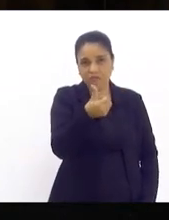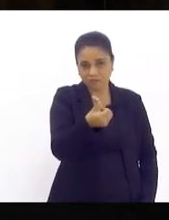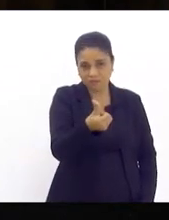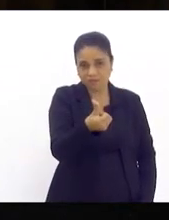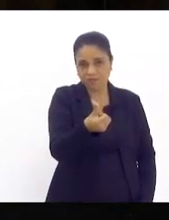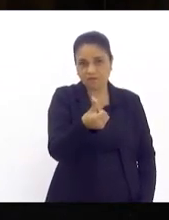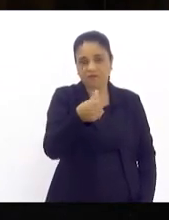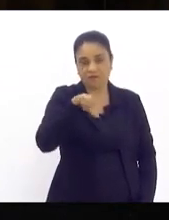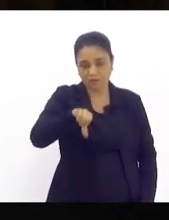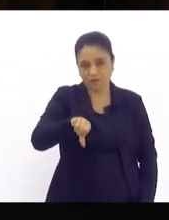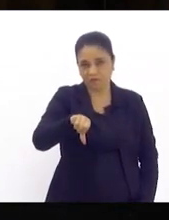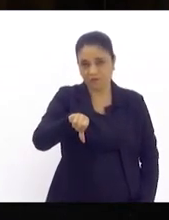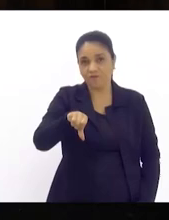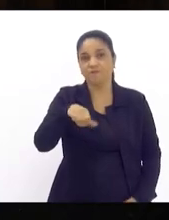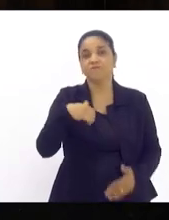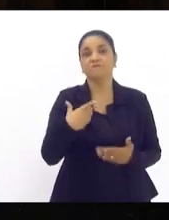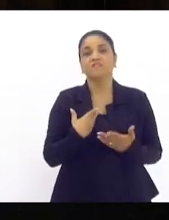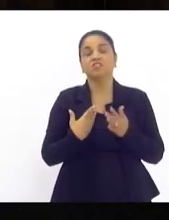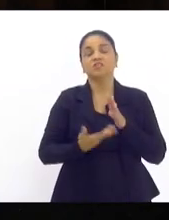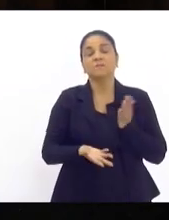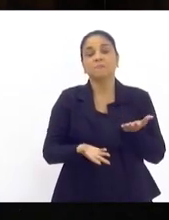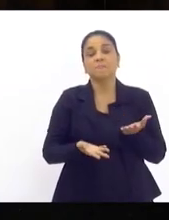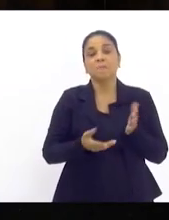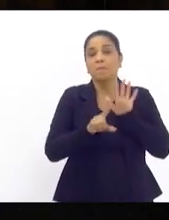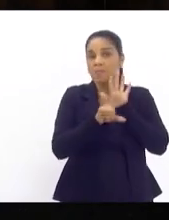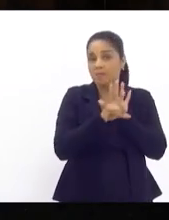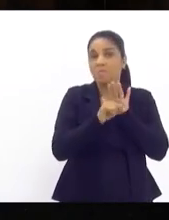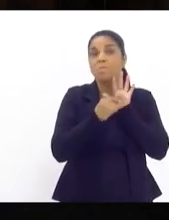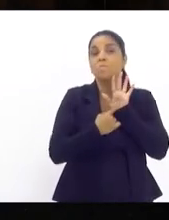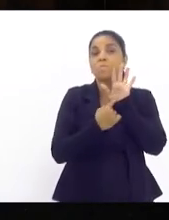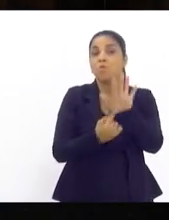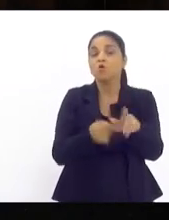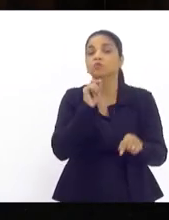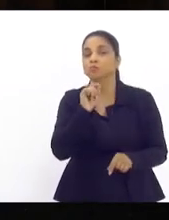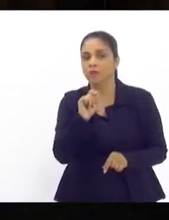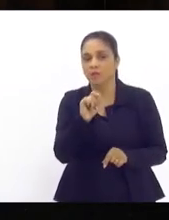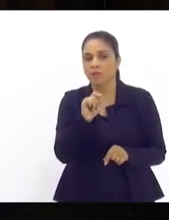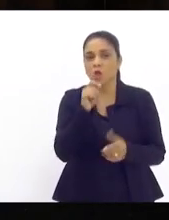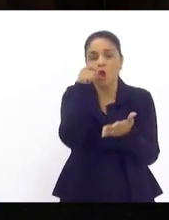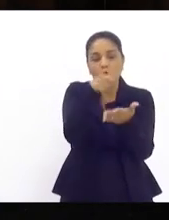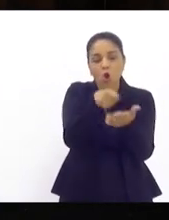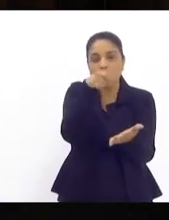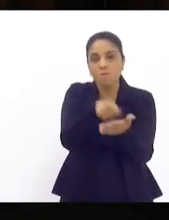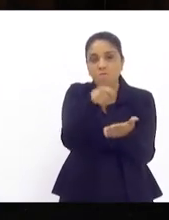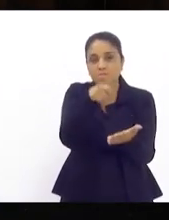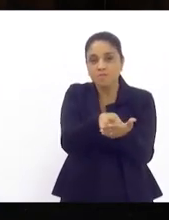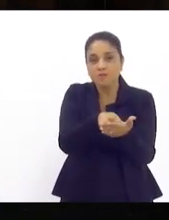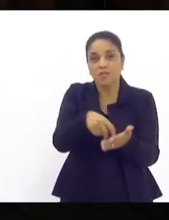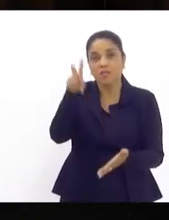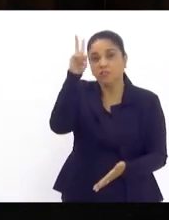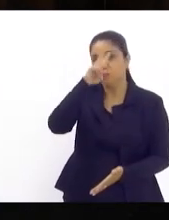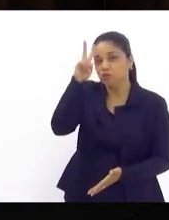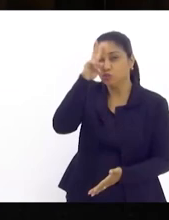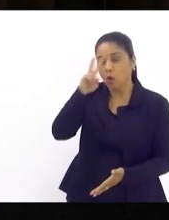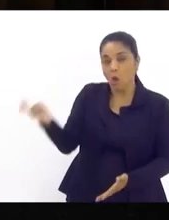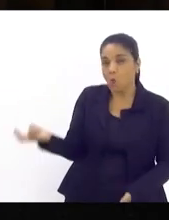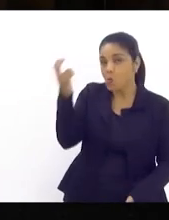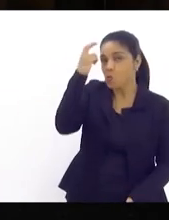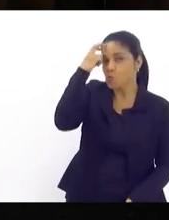indica, coloca, obriga que o ensino da história da cultura